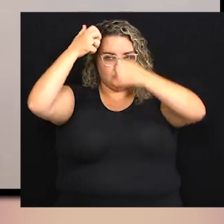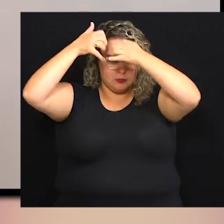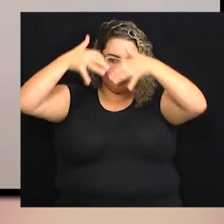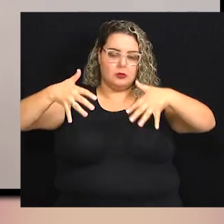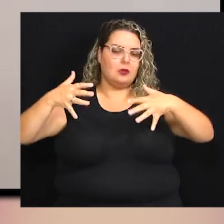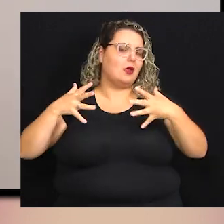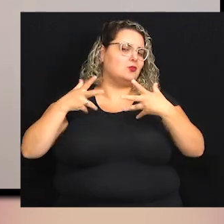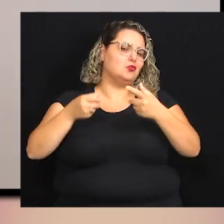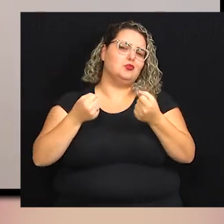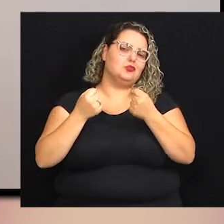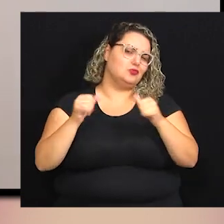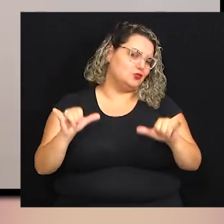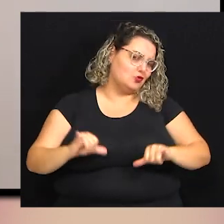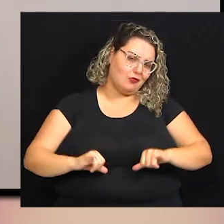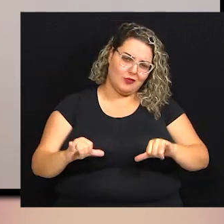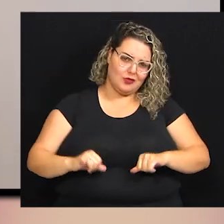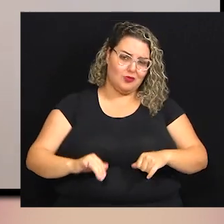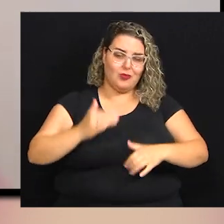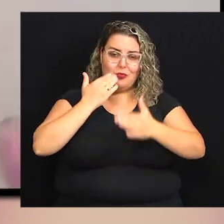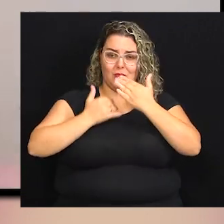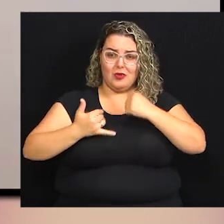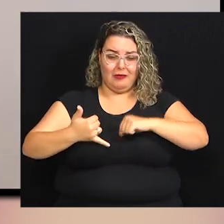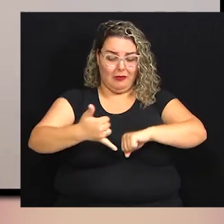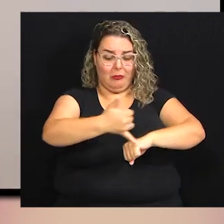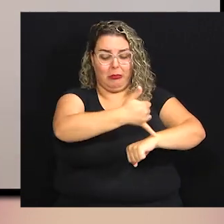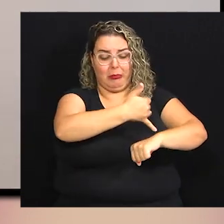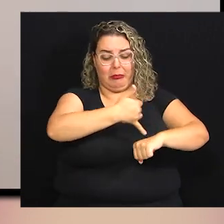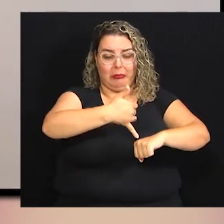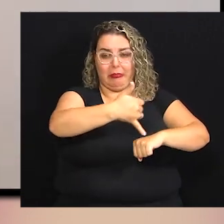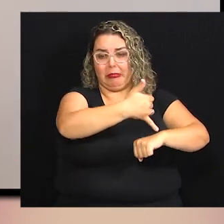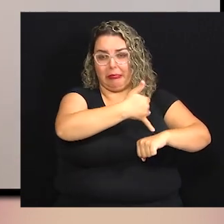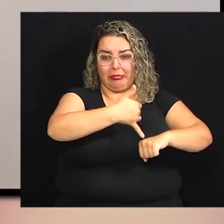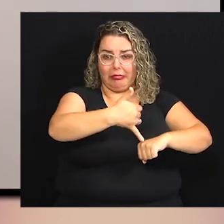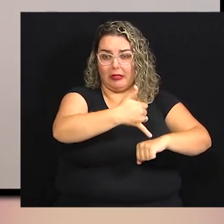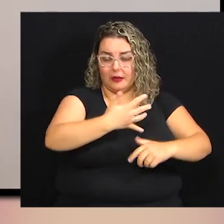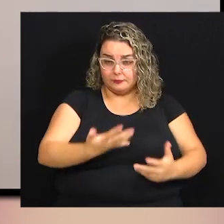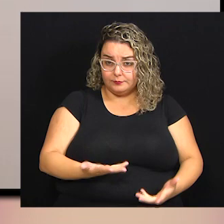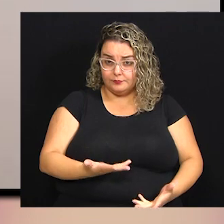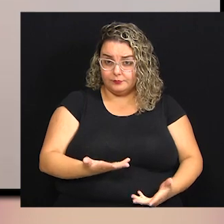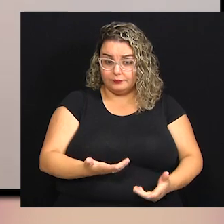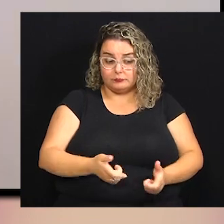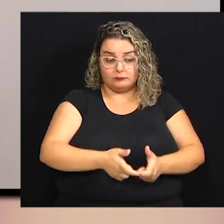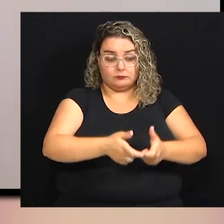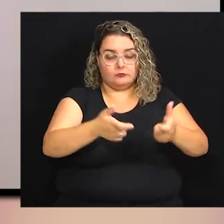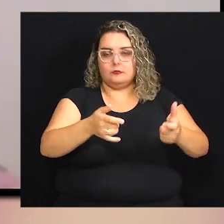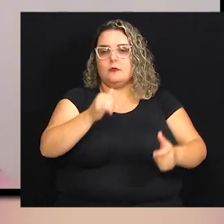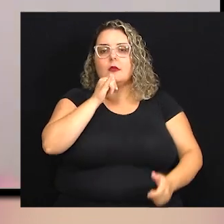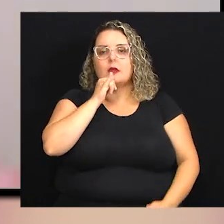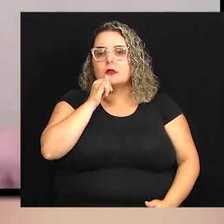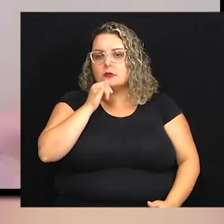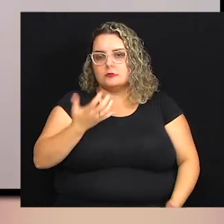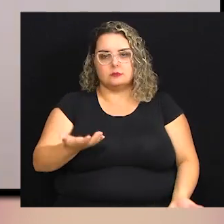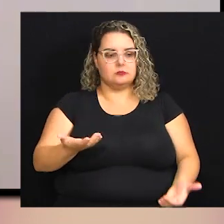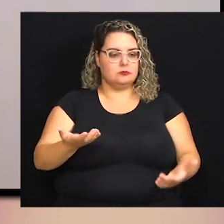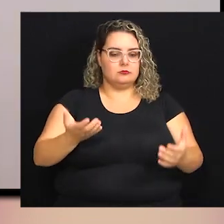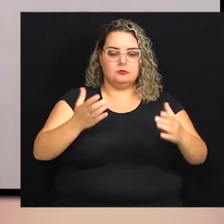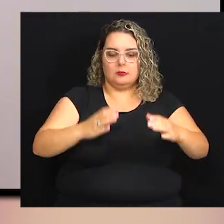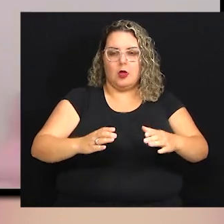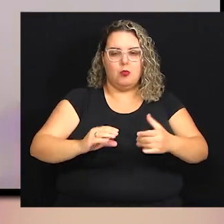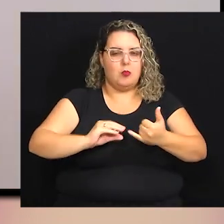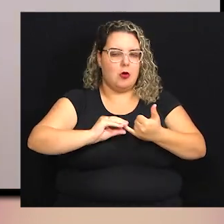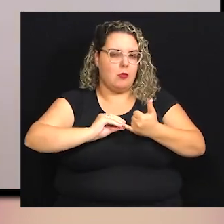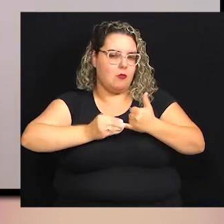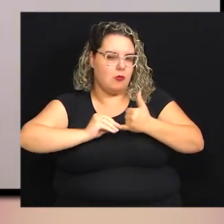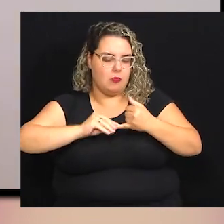porque daí todo mundo sofre. Quando você come uma coisa muito gordurosa, uma quantidade excessiva, por exemplo, de um prato, como